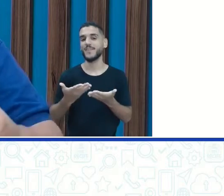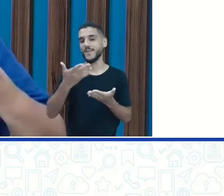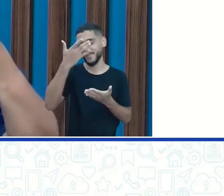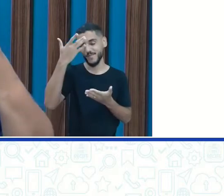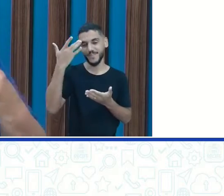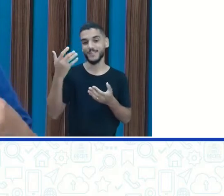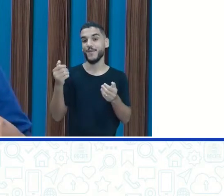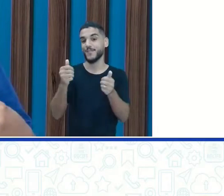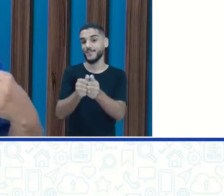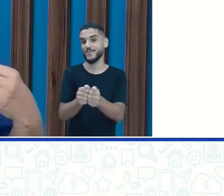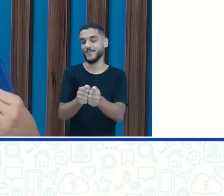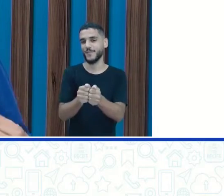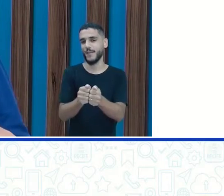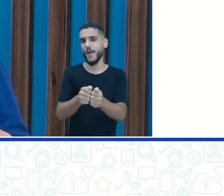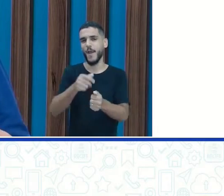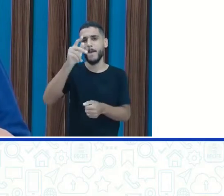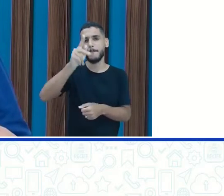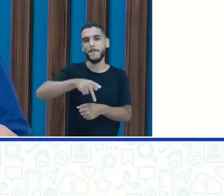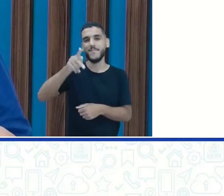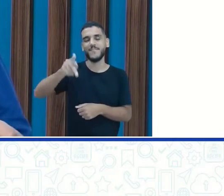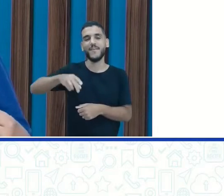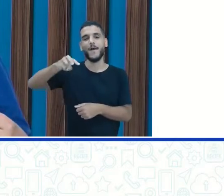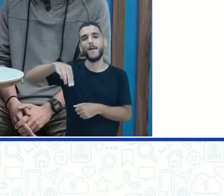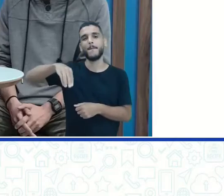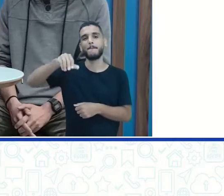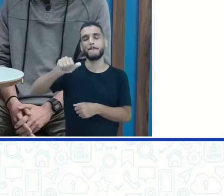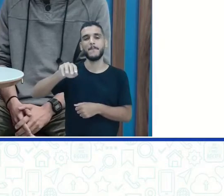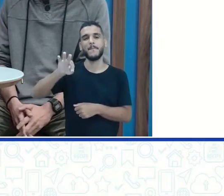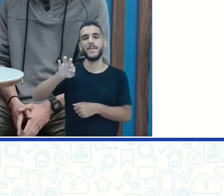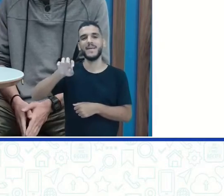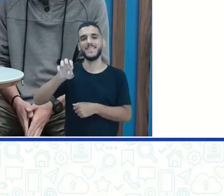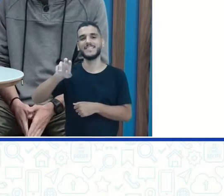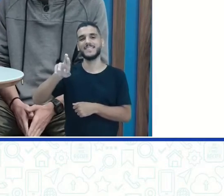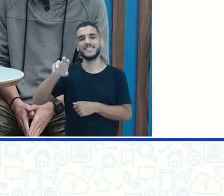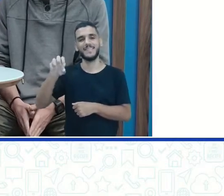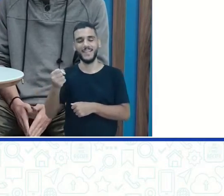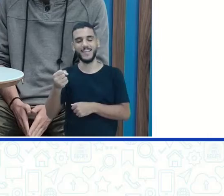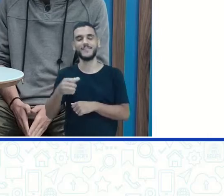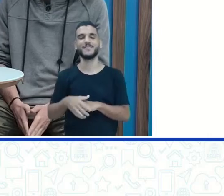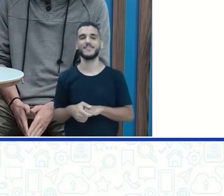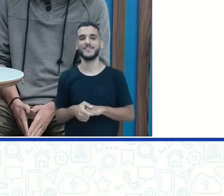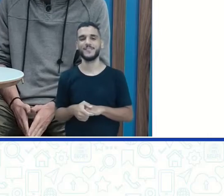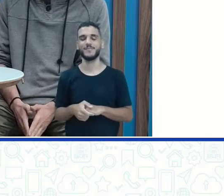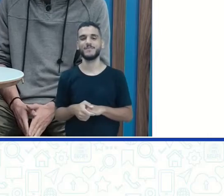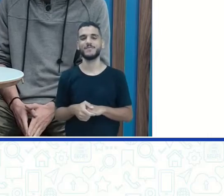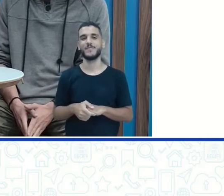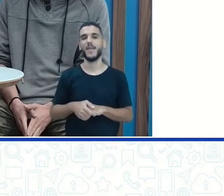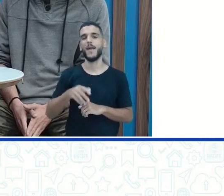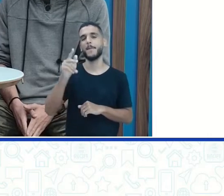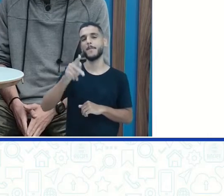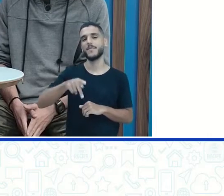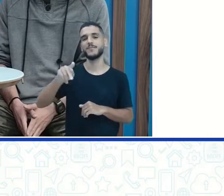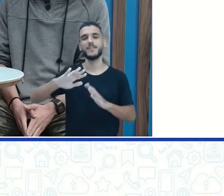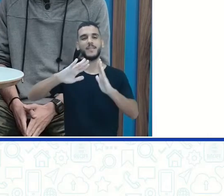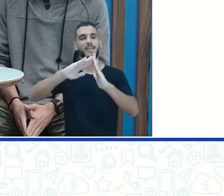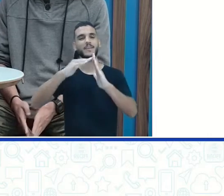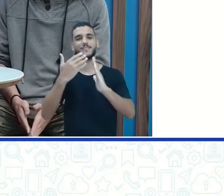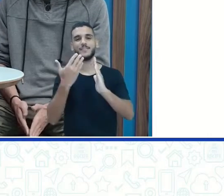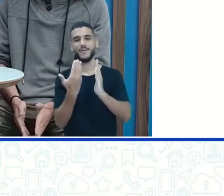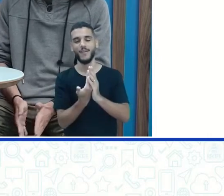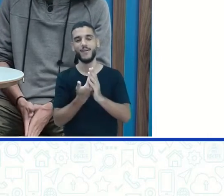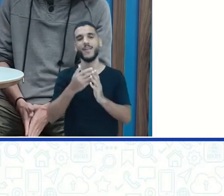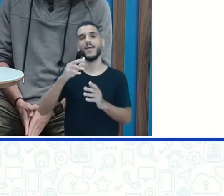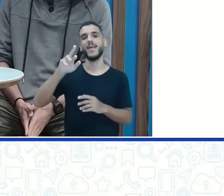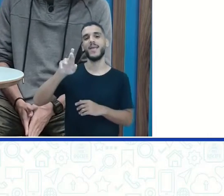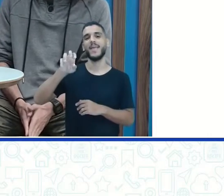é o professor Matheus Costa. Sim, professor, que é lá da escola... Reitor